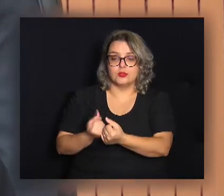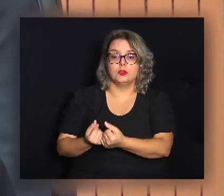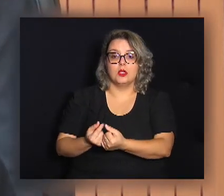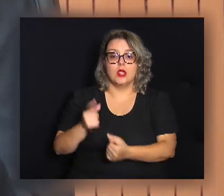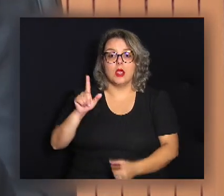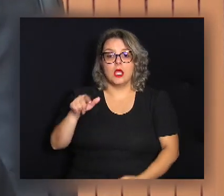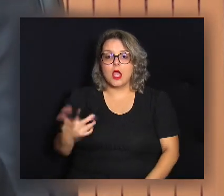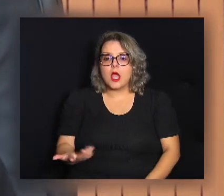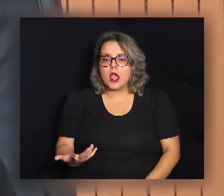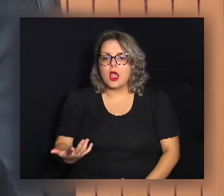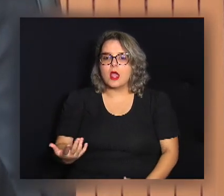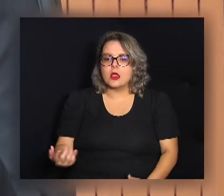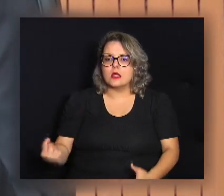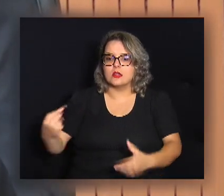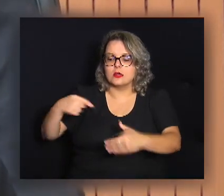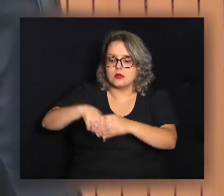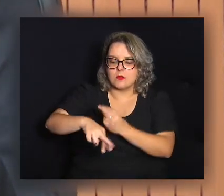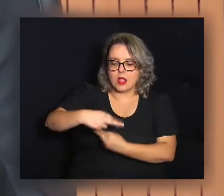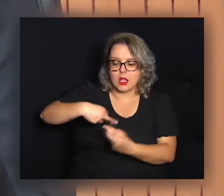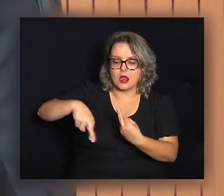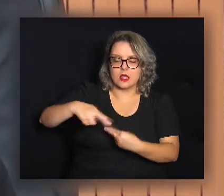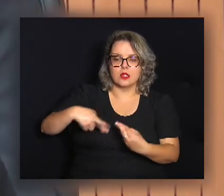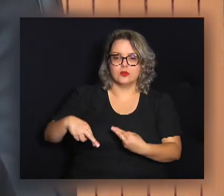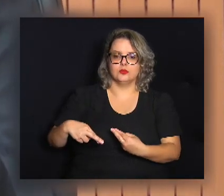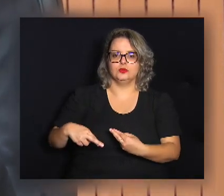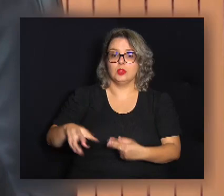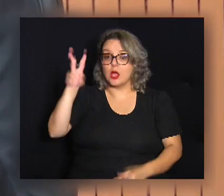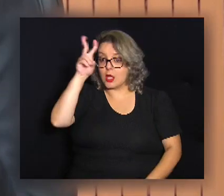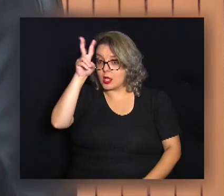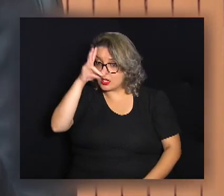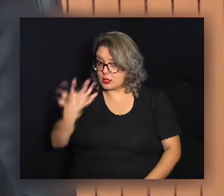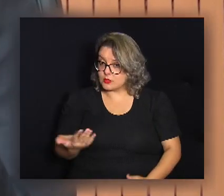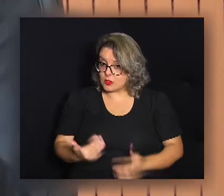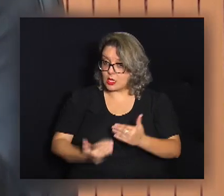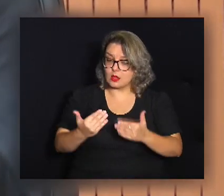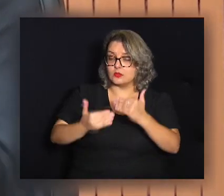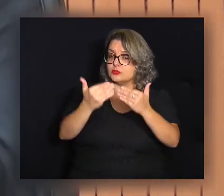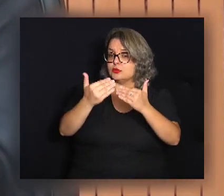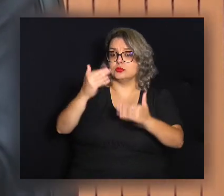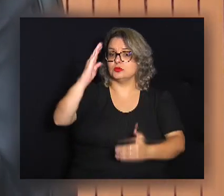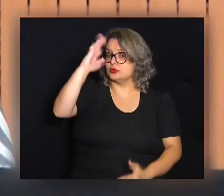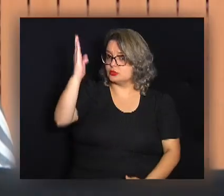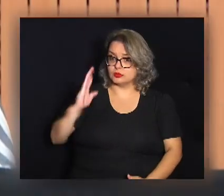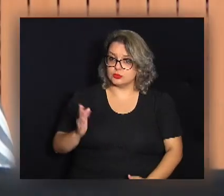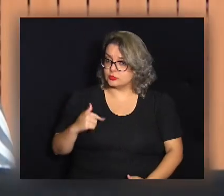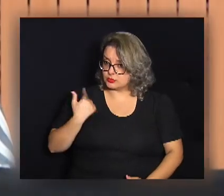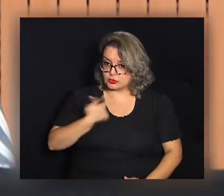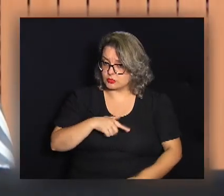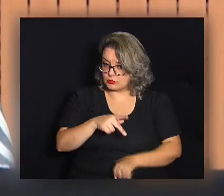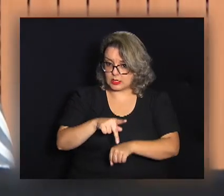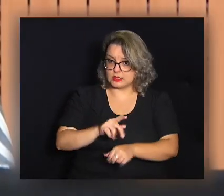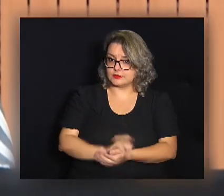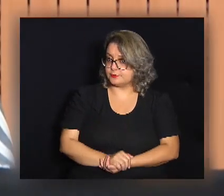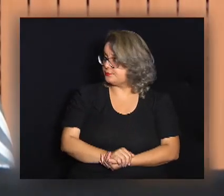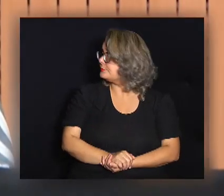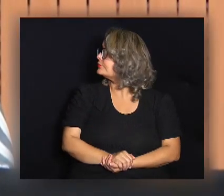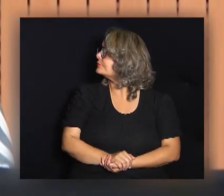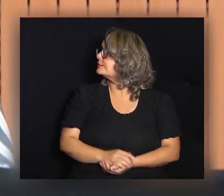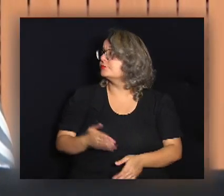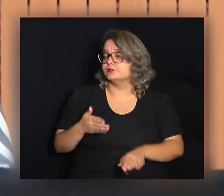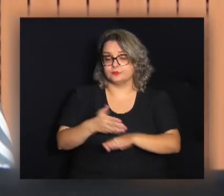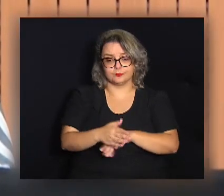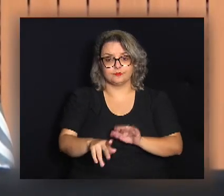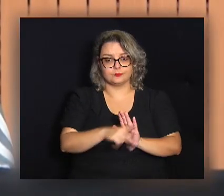está intimamente ligada à história e ao desenvolvimento do nosso país. Também participaram do debate